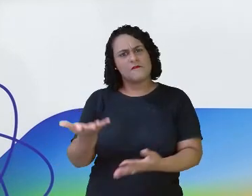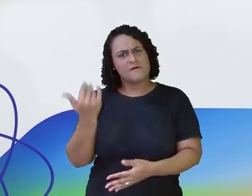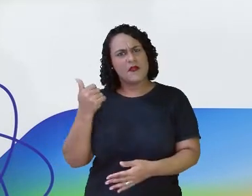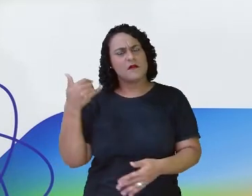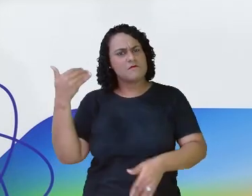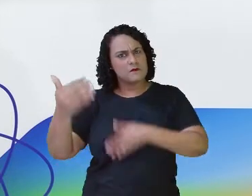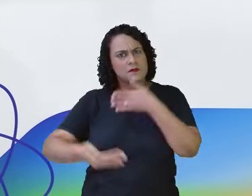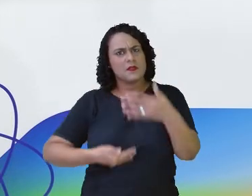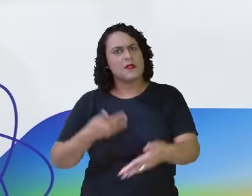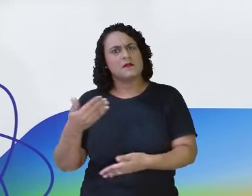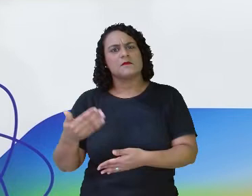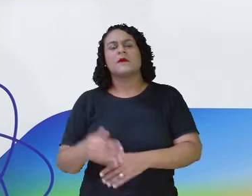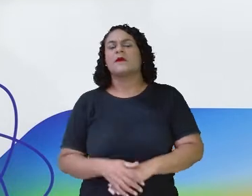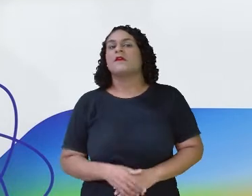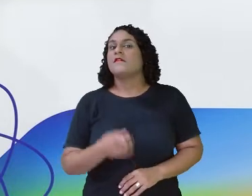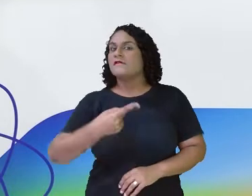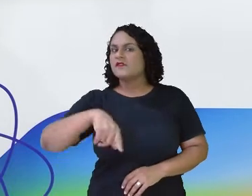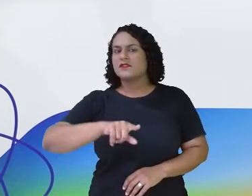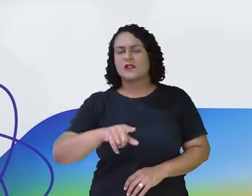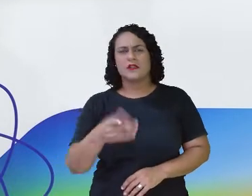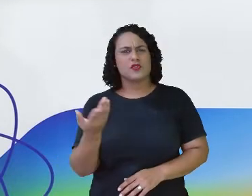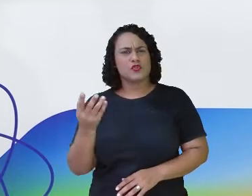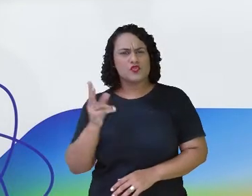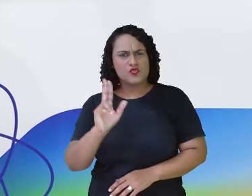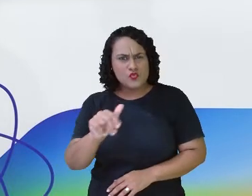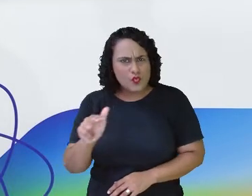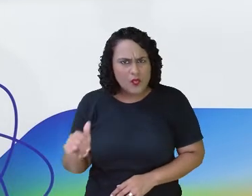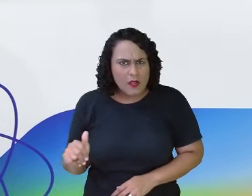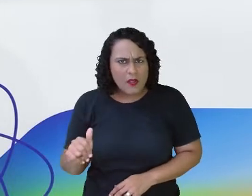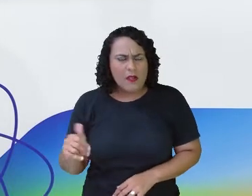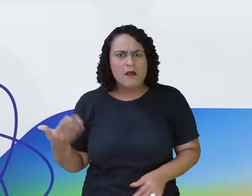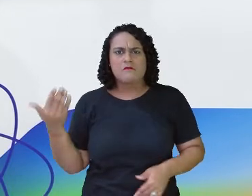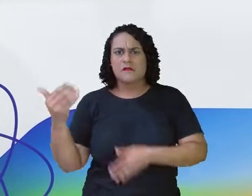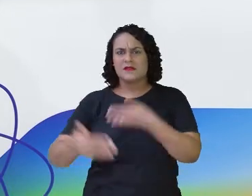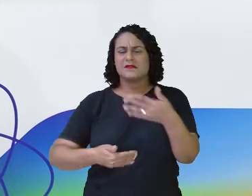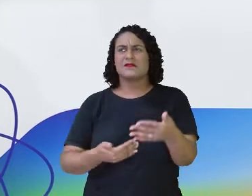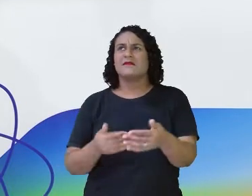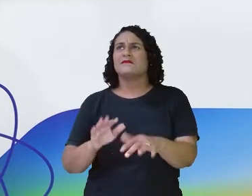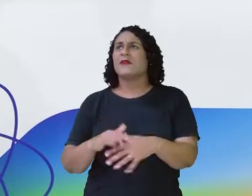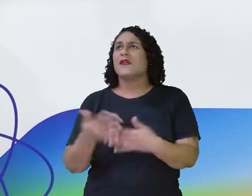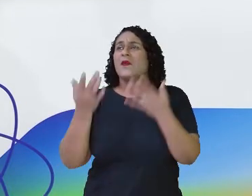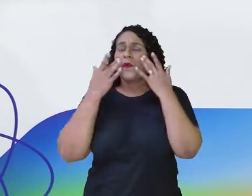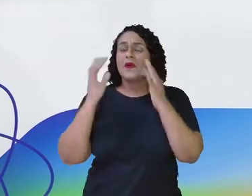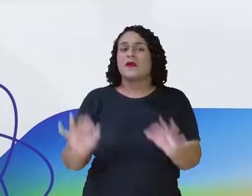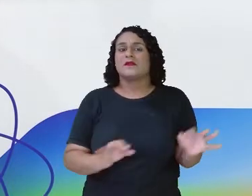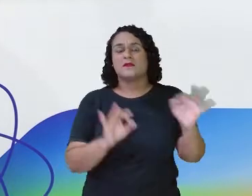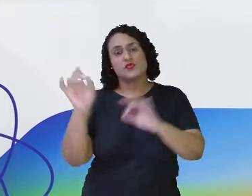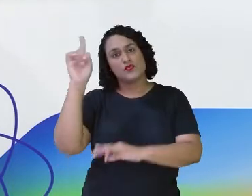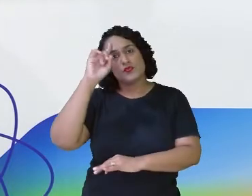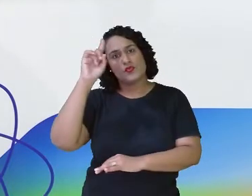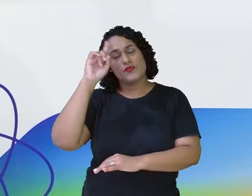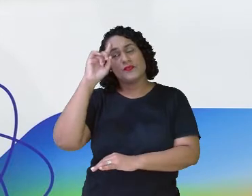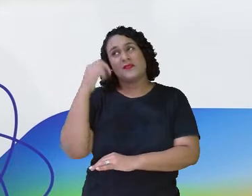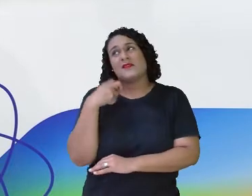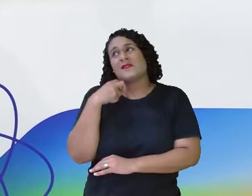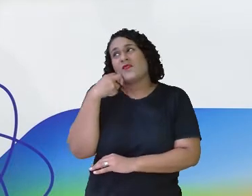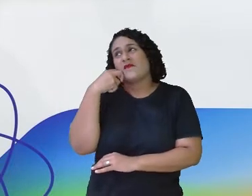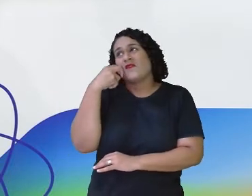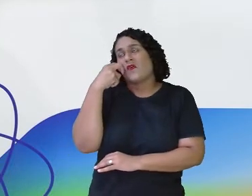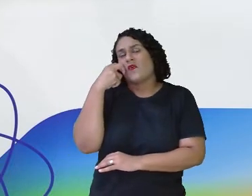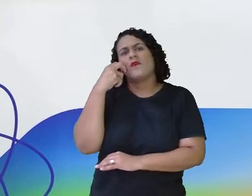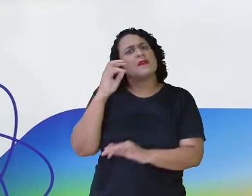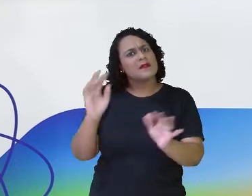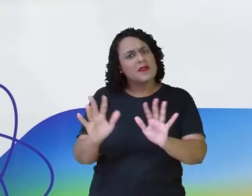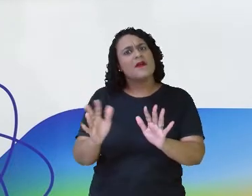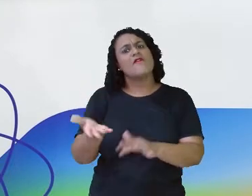nunca interagiu, professora, eu assisto todos os dias, mas eu sou tímida, eu não quero participar. Participe, é muito bom para a gente ter